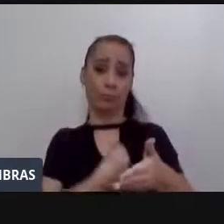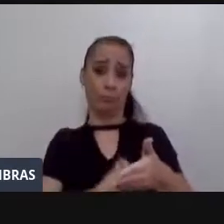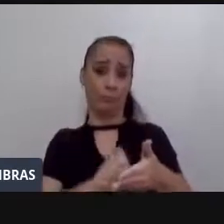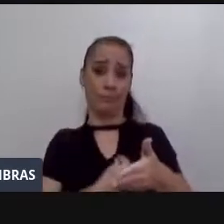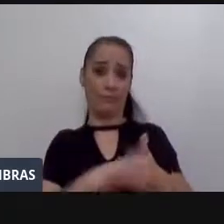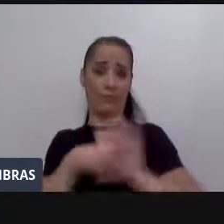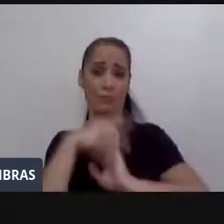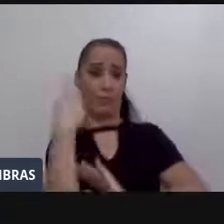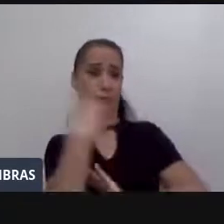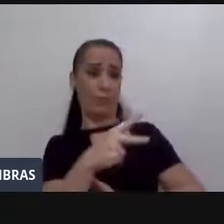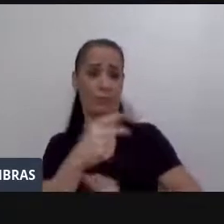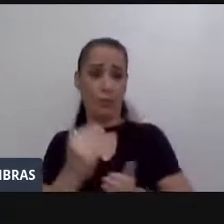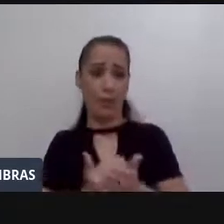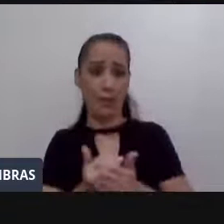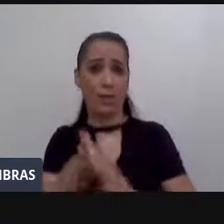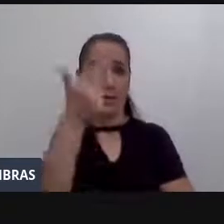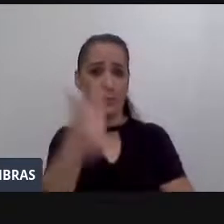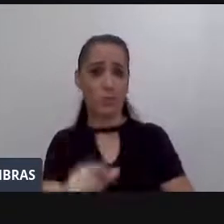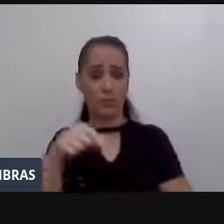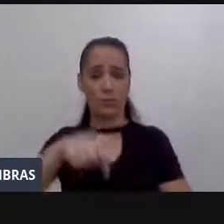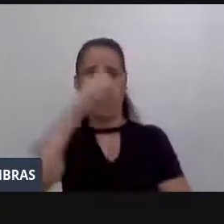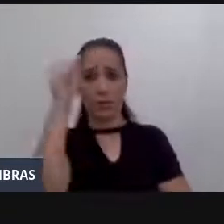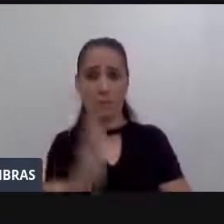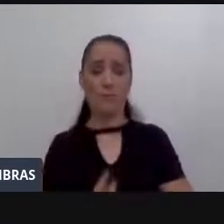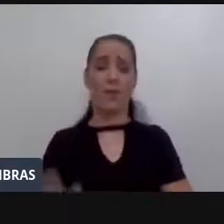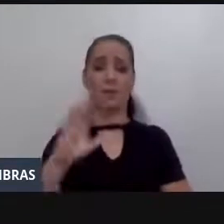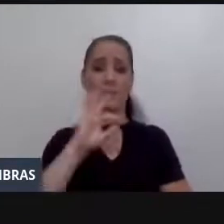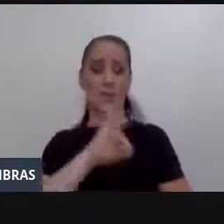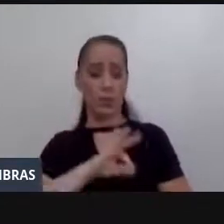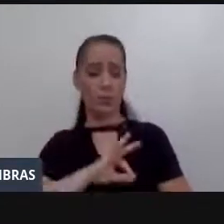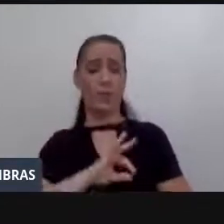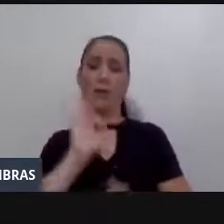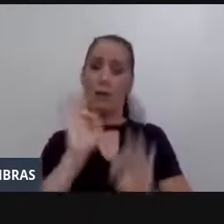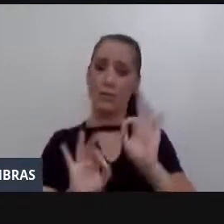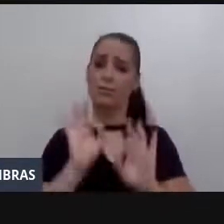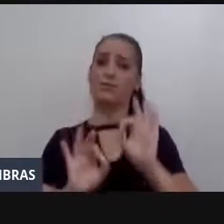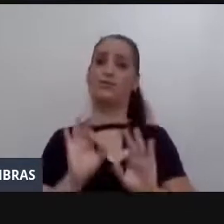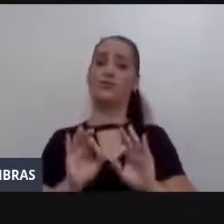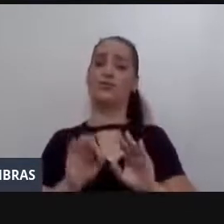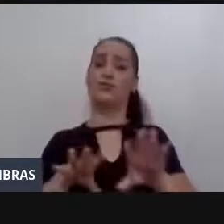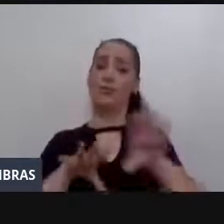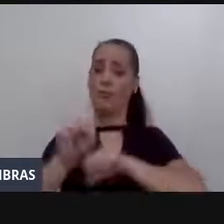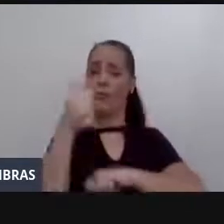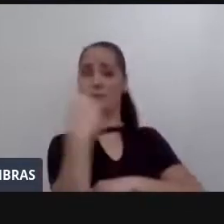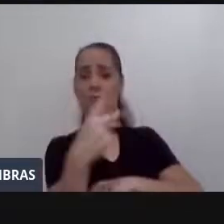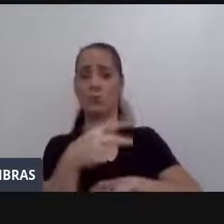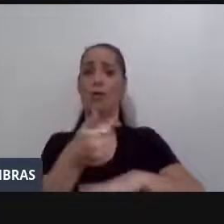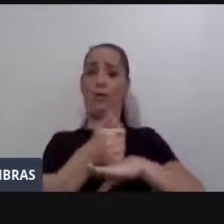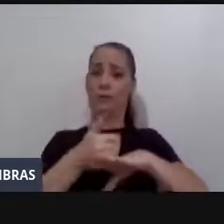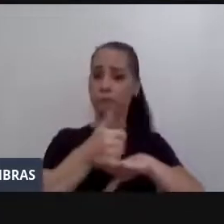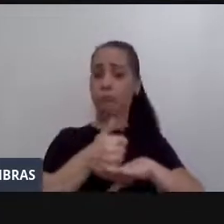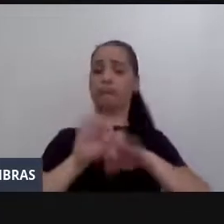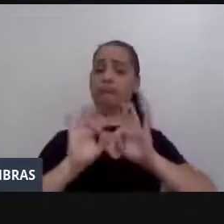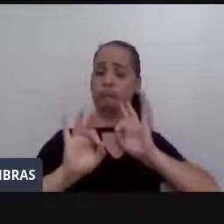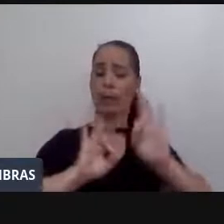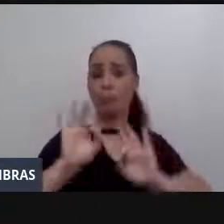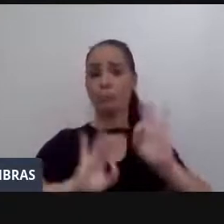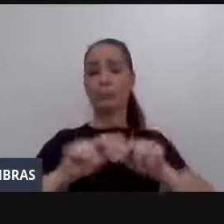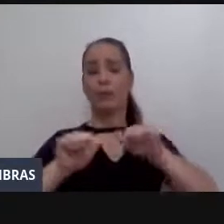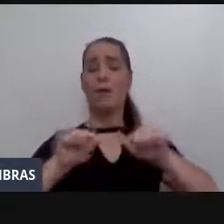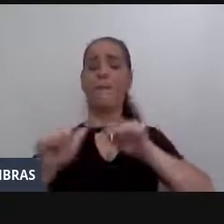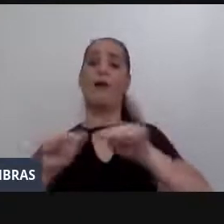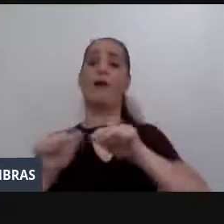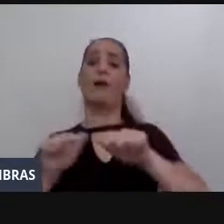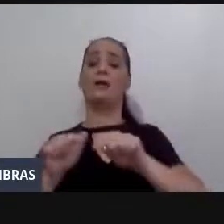sabe? Tendo um salário justo, trabalhando na sua área de formação. A gente não pode tapar os olhos achando que não tem trabalho análogos à escravidão no